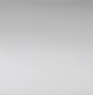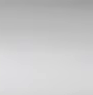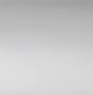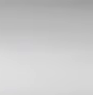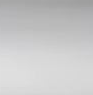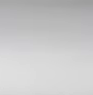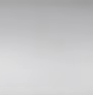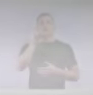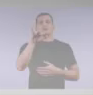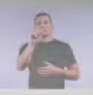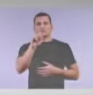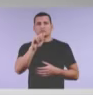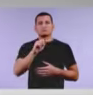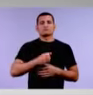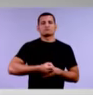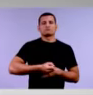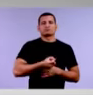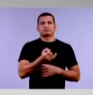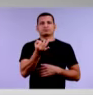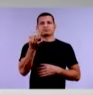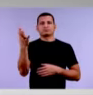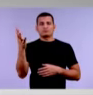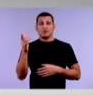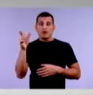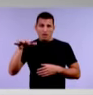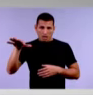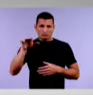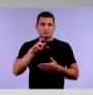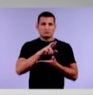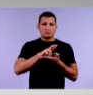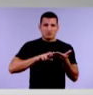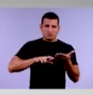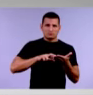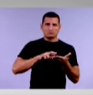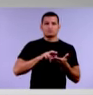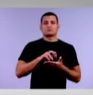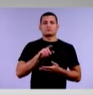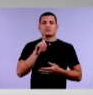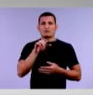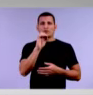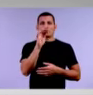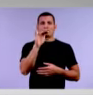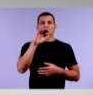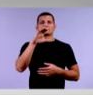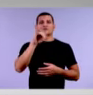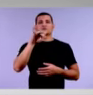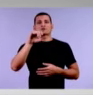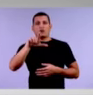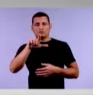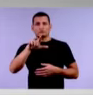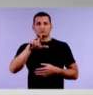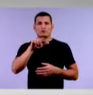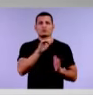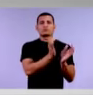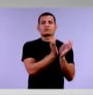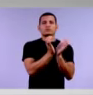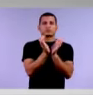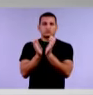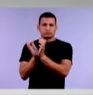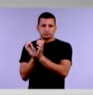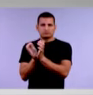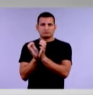muito mais. Estas redações oficiais são chamadas de modalidades administrativas de